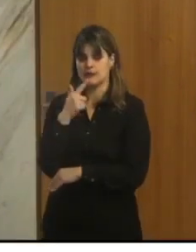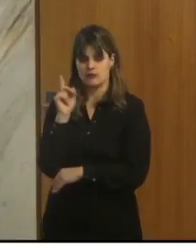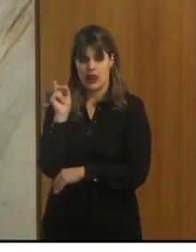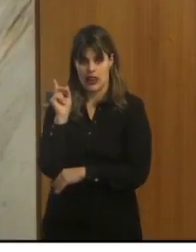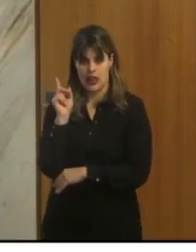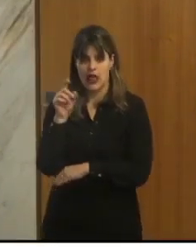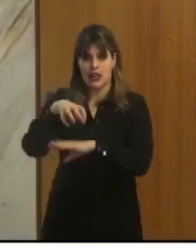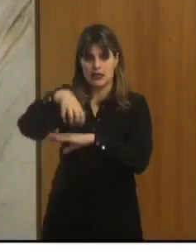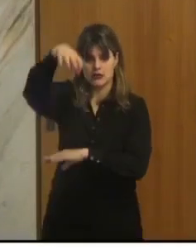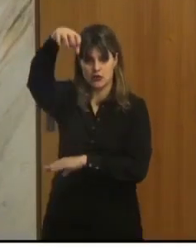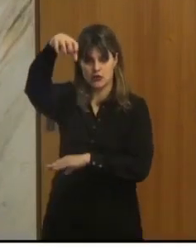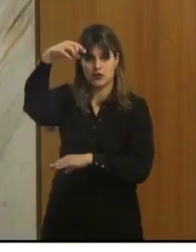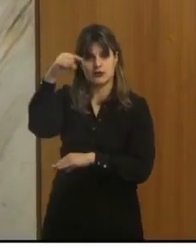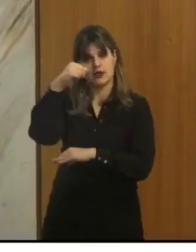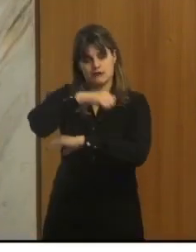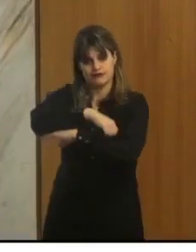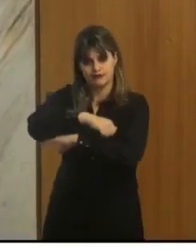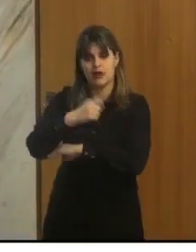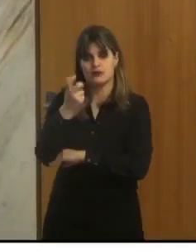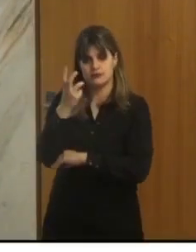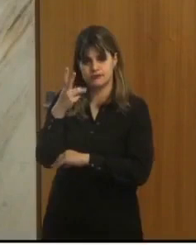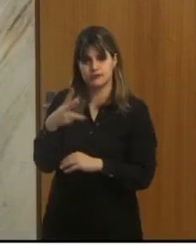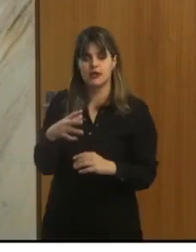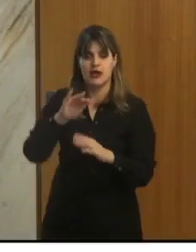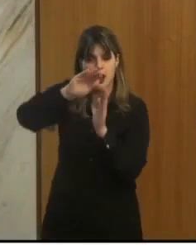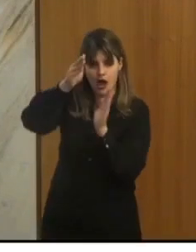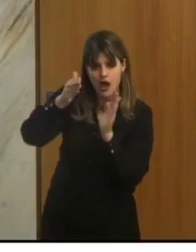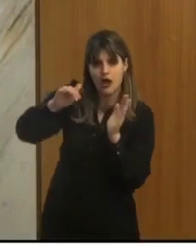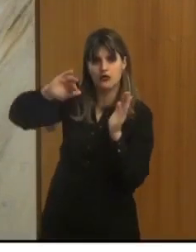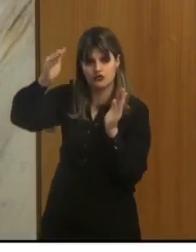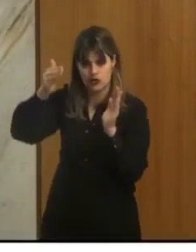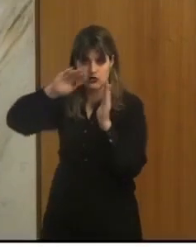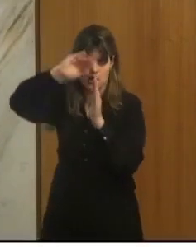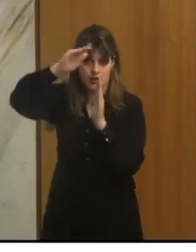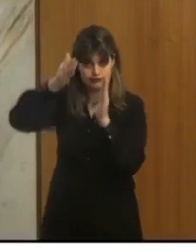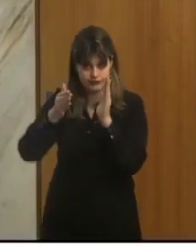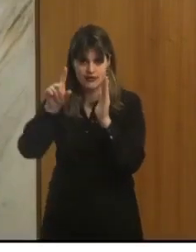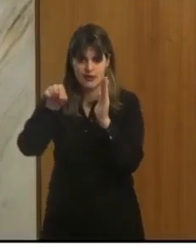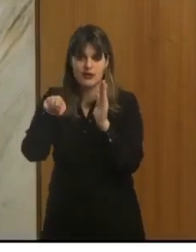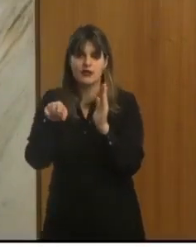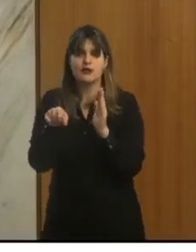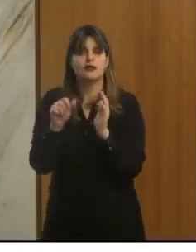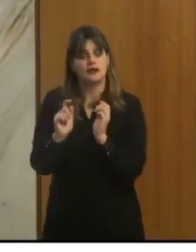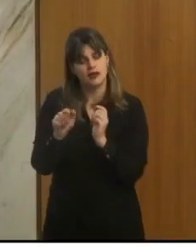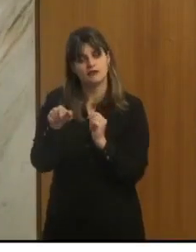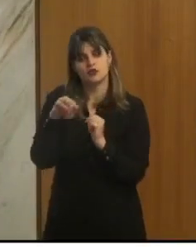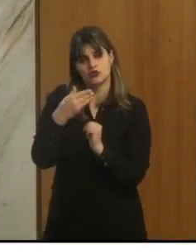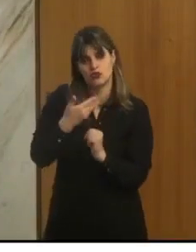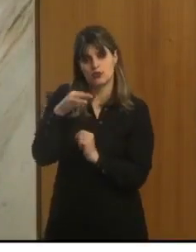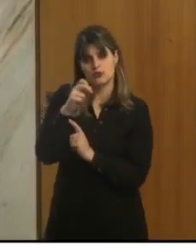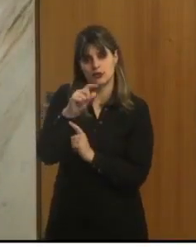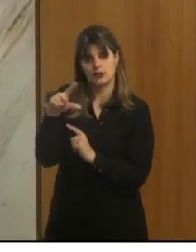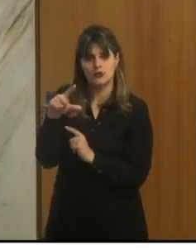uma torre com aberturas, com arcos também quebrados, e é a torre atribuída a Dom Manuel. A abertura